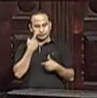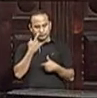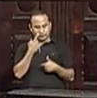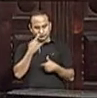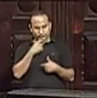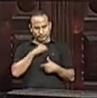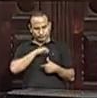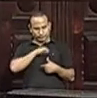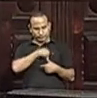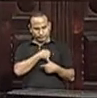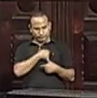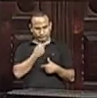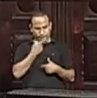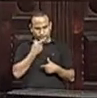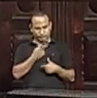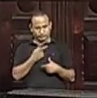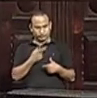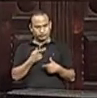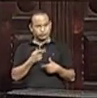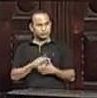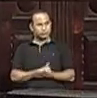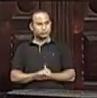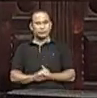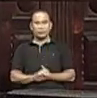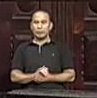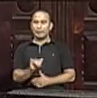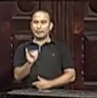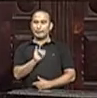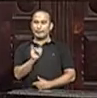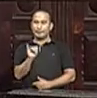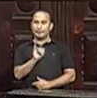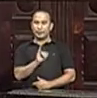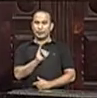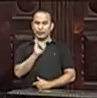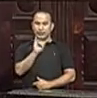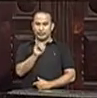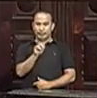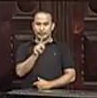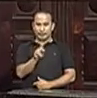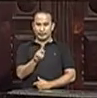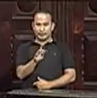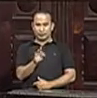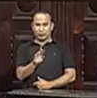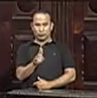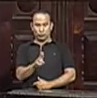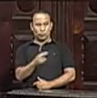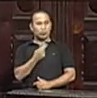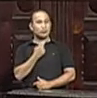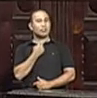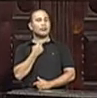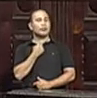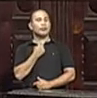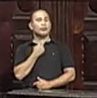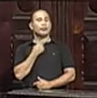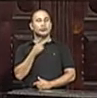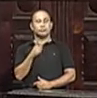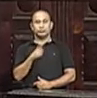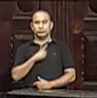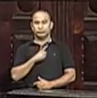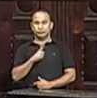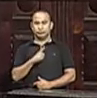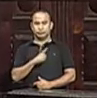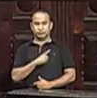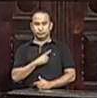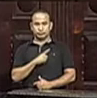confiscatório do imposto. O IPTU não pode ter o